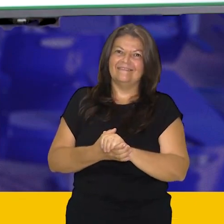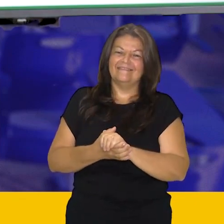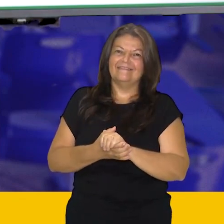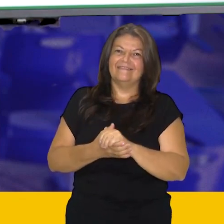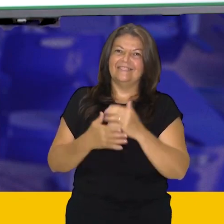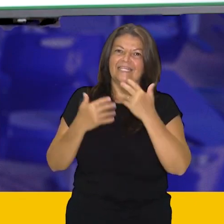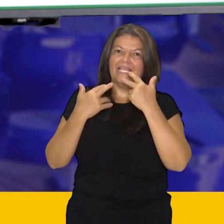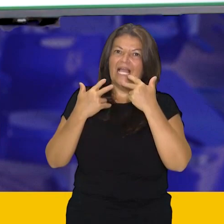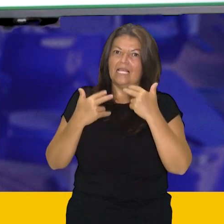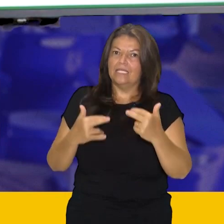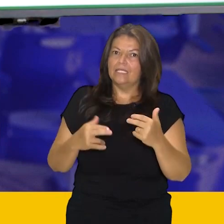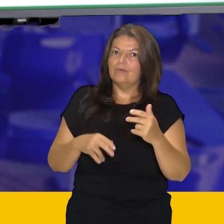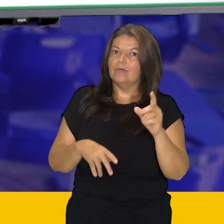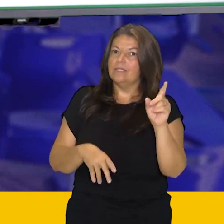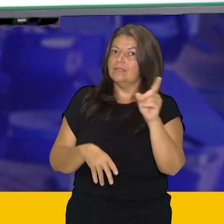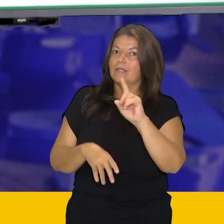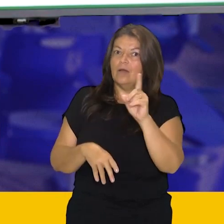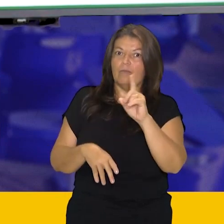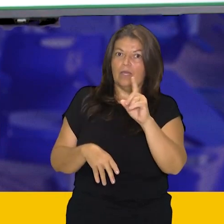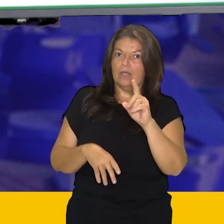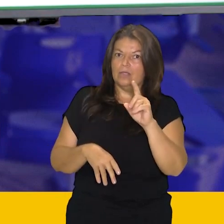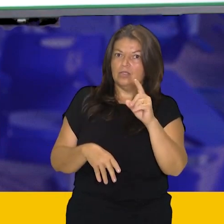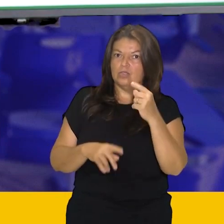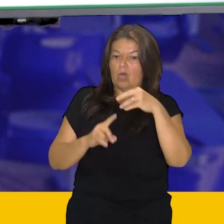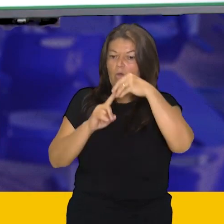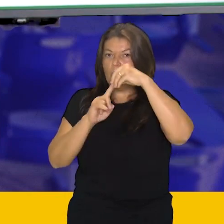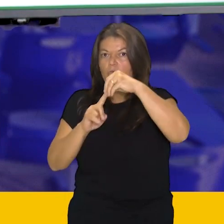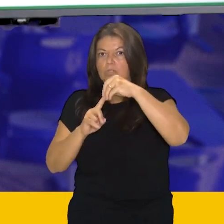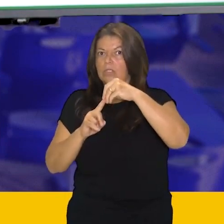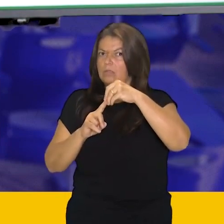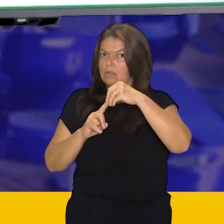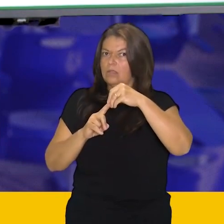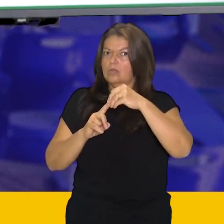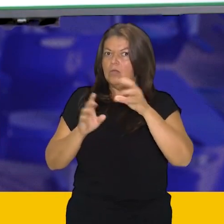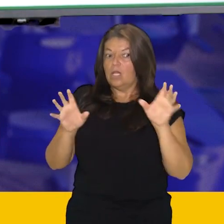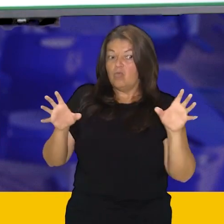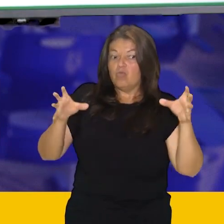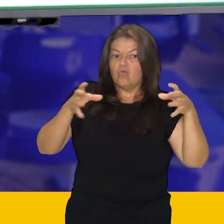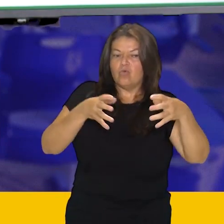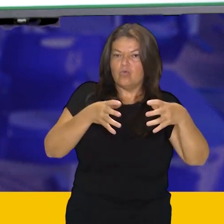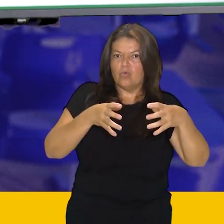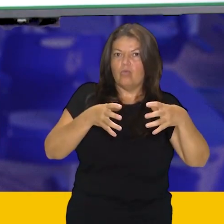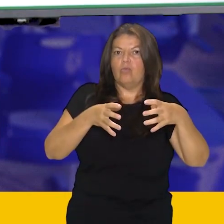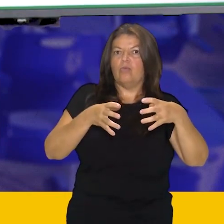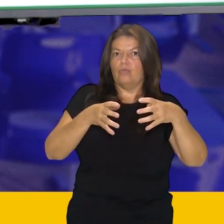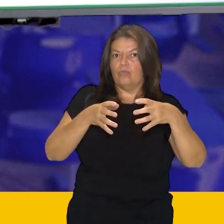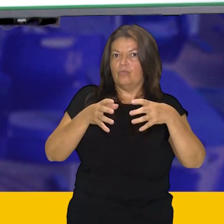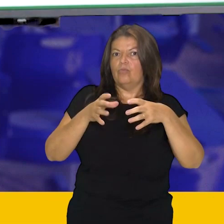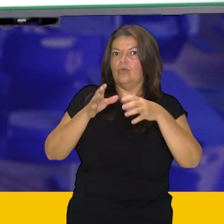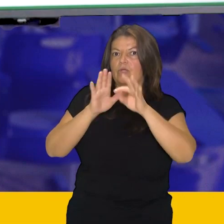ela não é de uma só forma, mas ela é um complexo